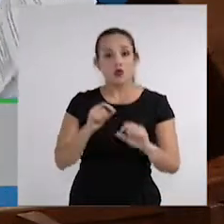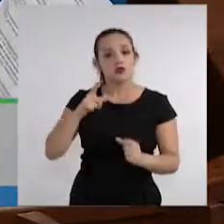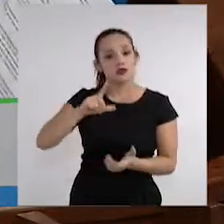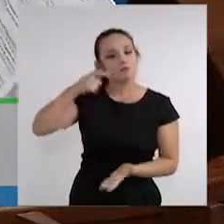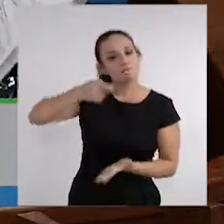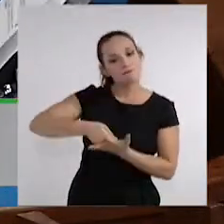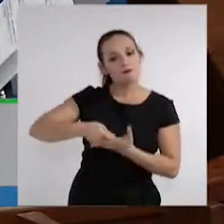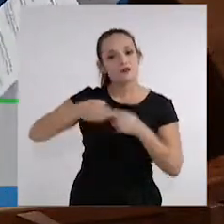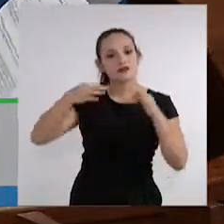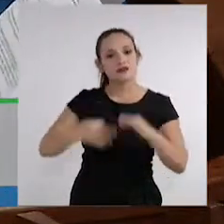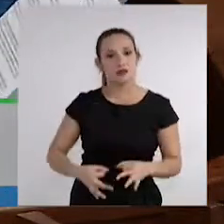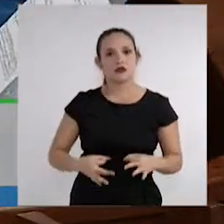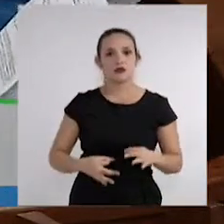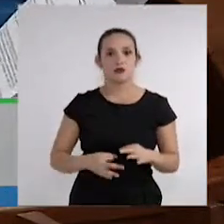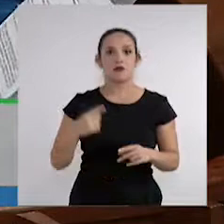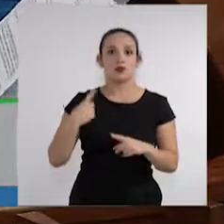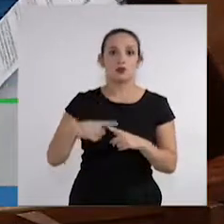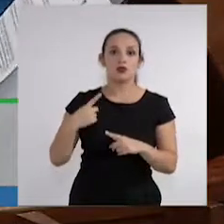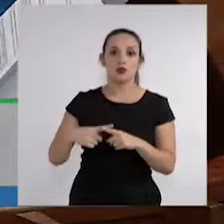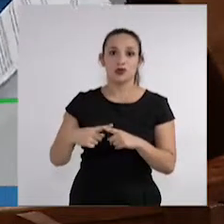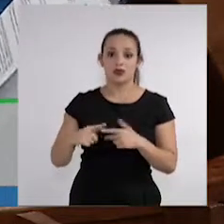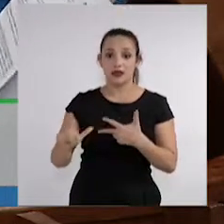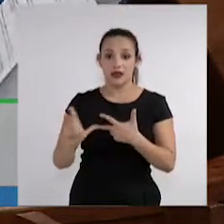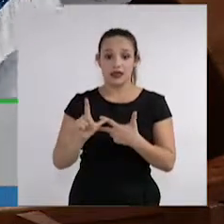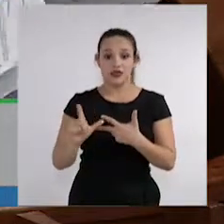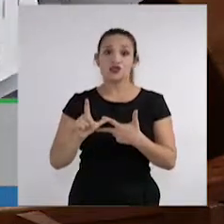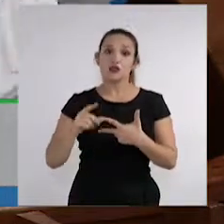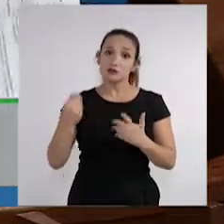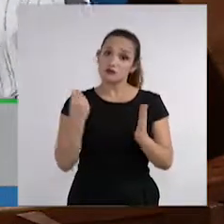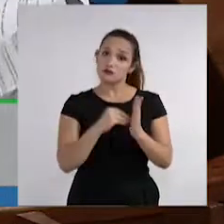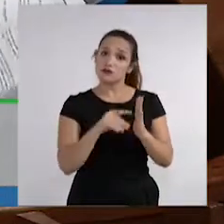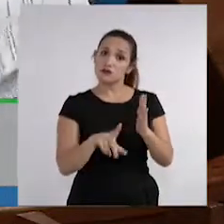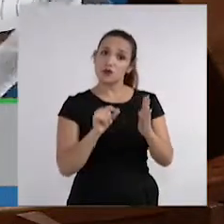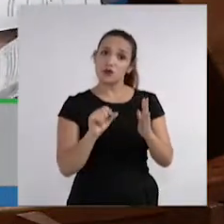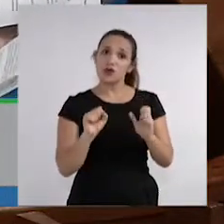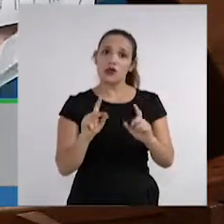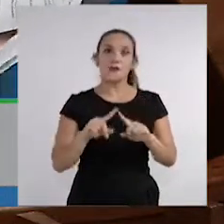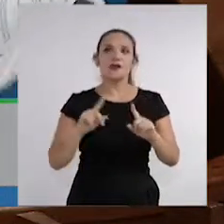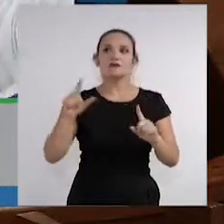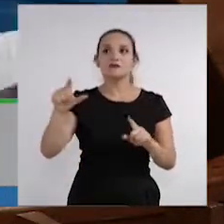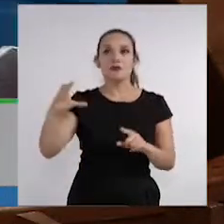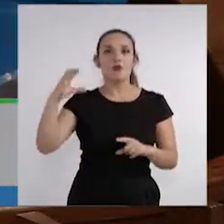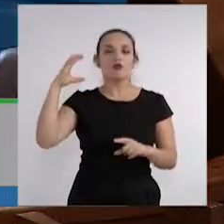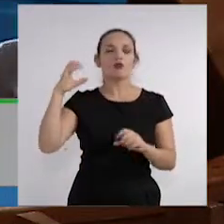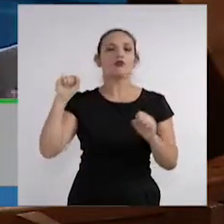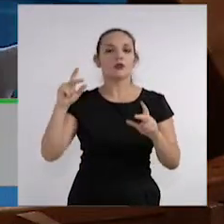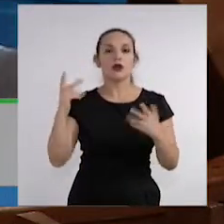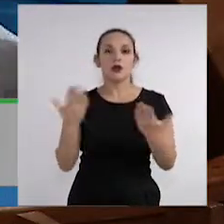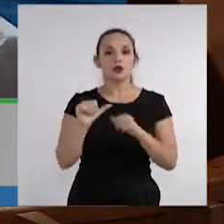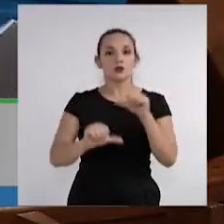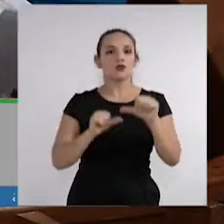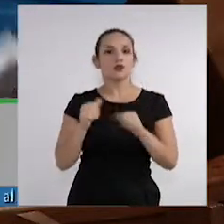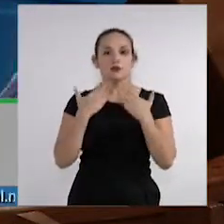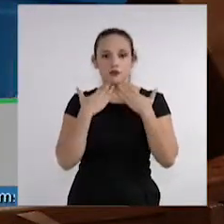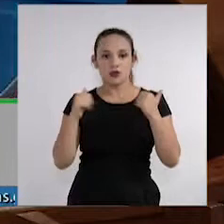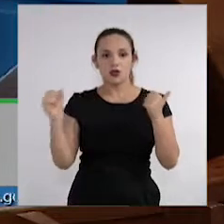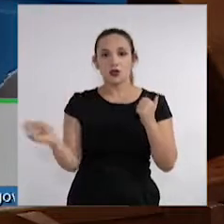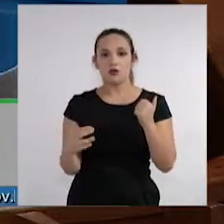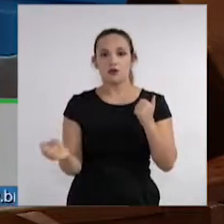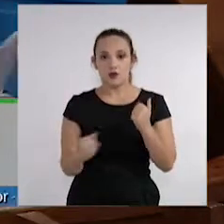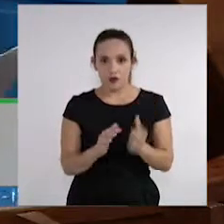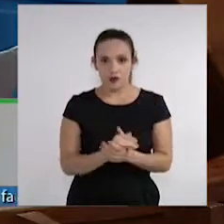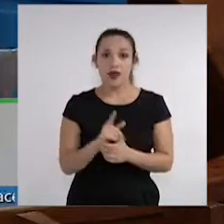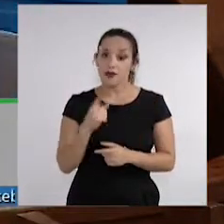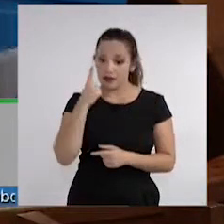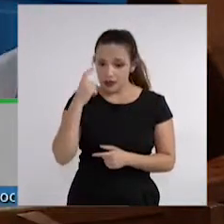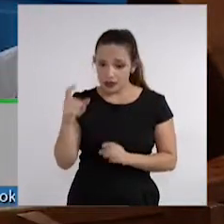cumprimento àquilo que o próprio legislador estabeleceu, que é de promover a atualização, que é interesse do Estado,